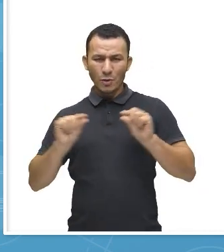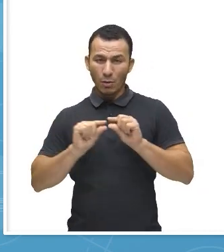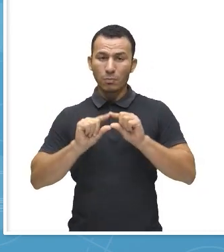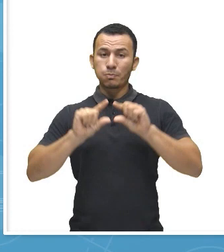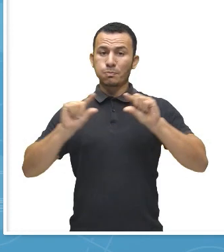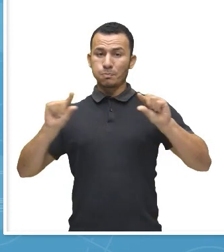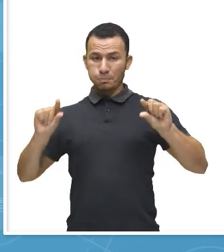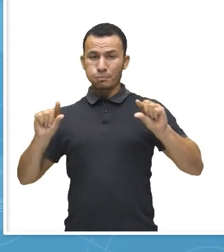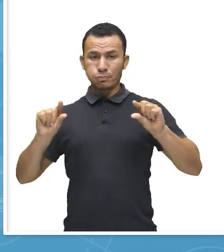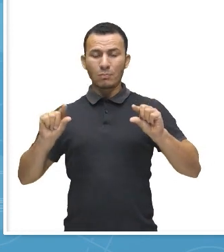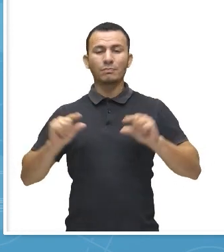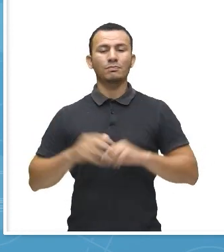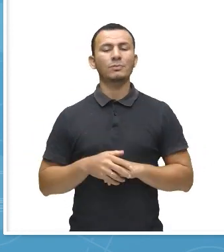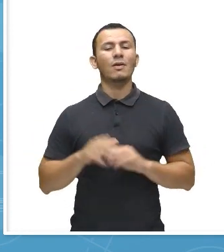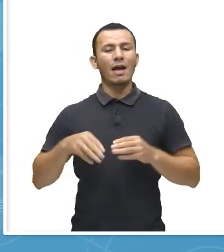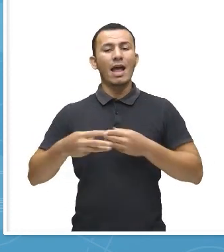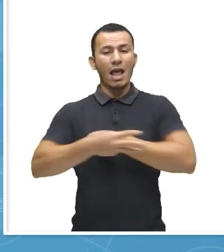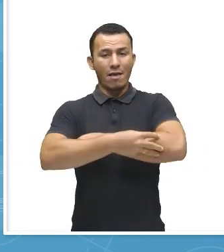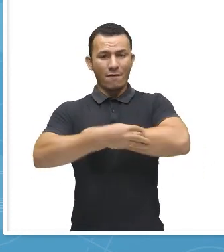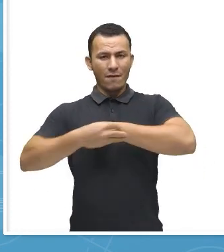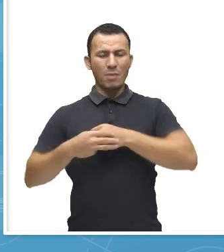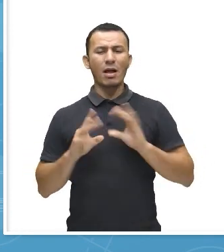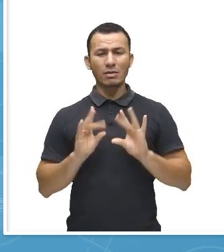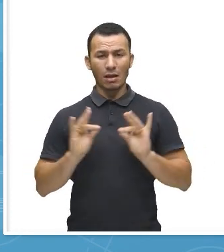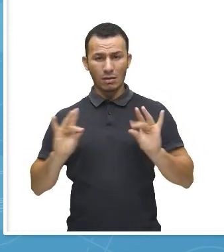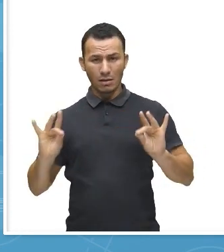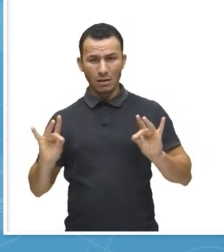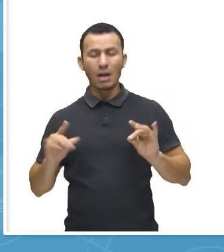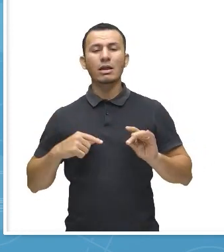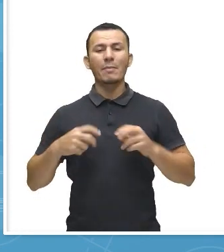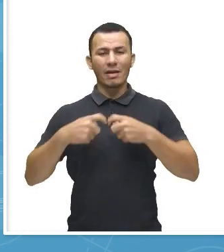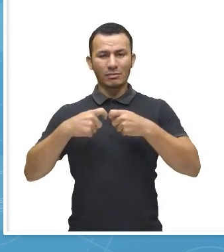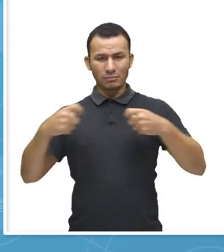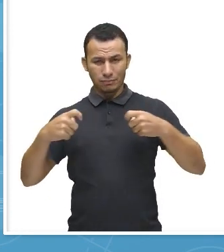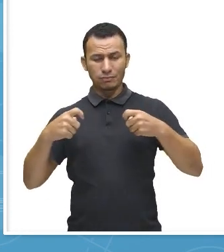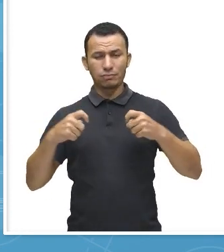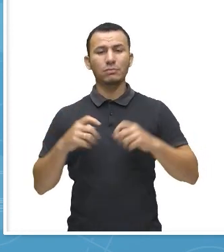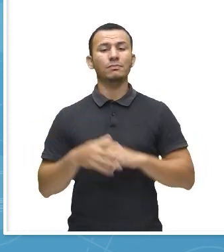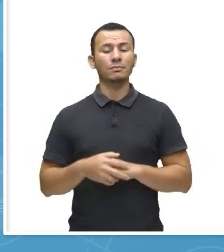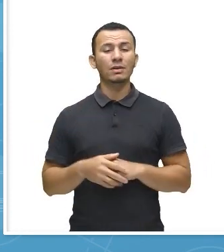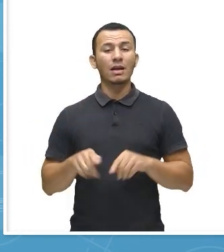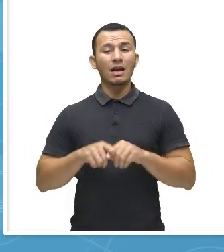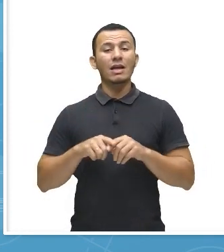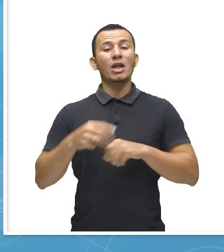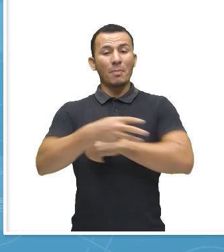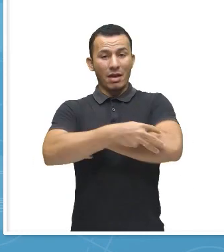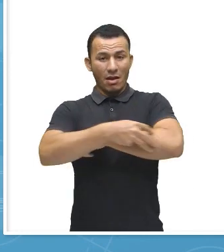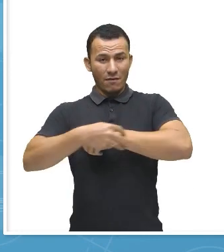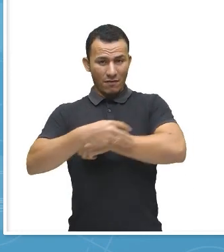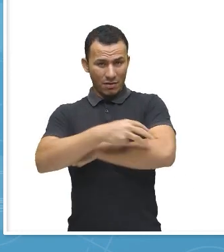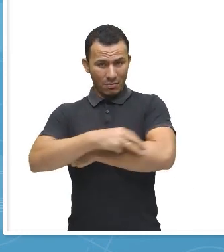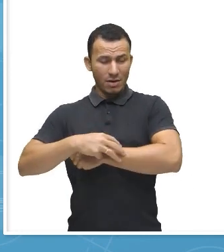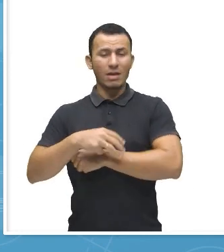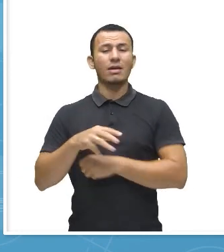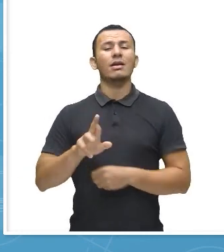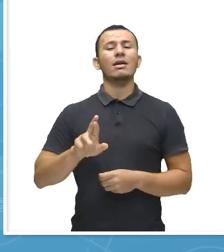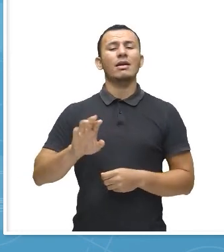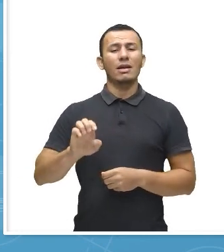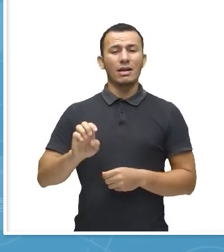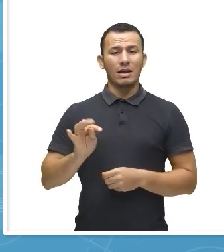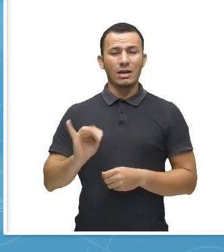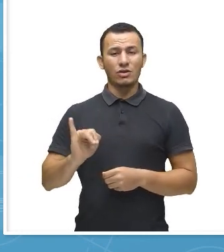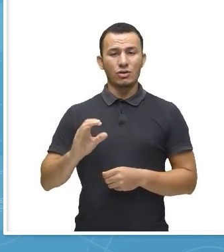são, então, as fibras colágenas, as fibras elásticas e também as fibras reticulares,